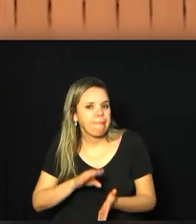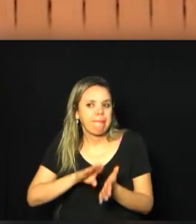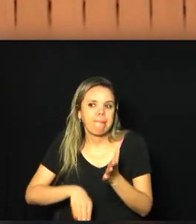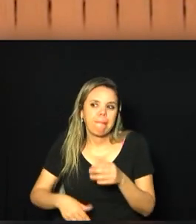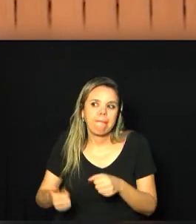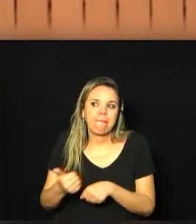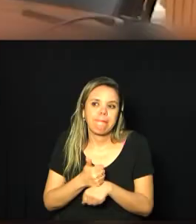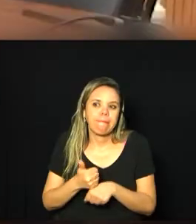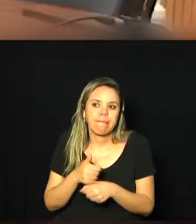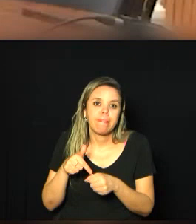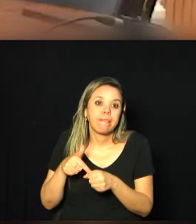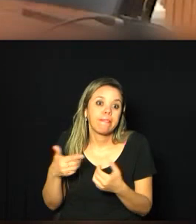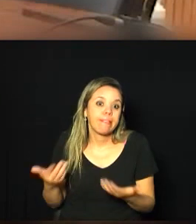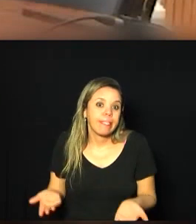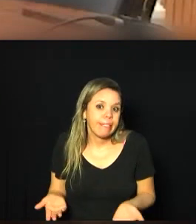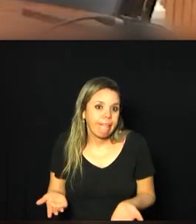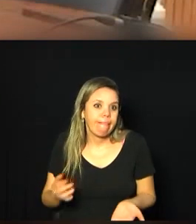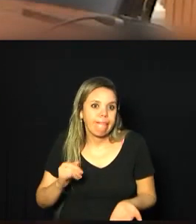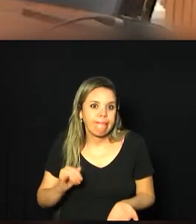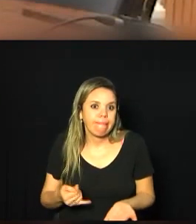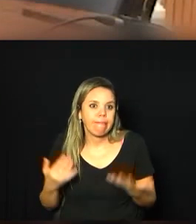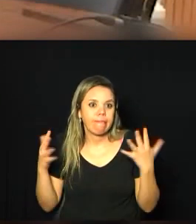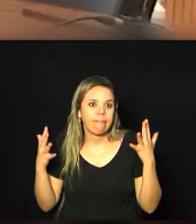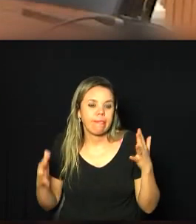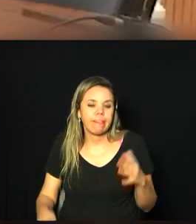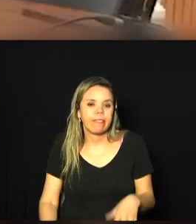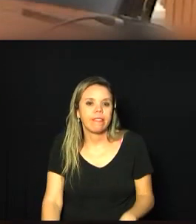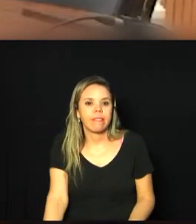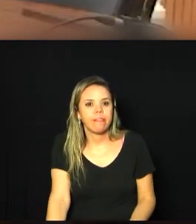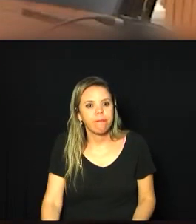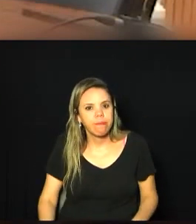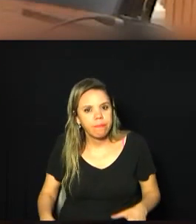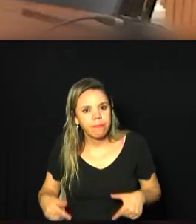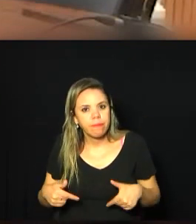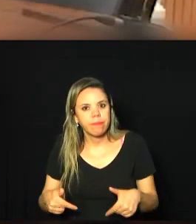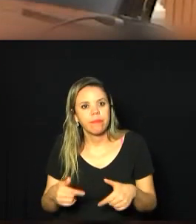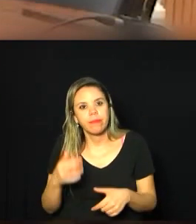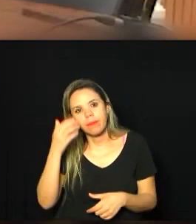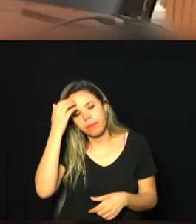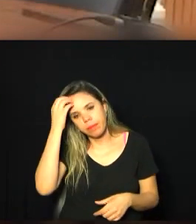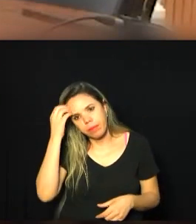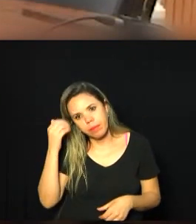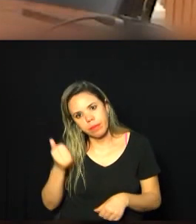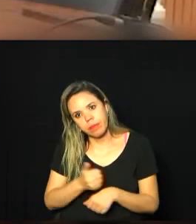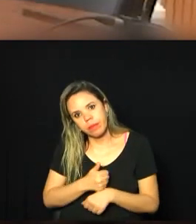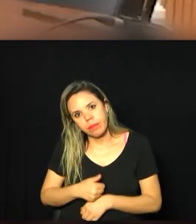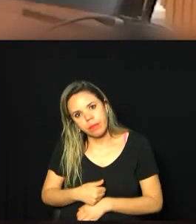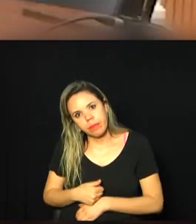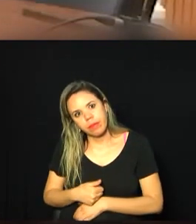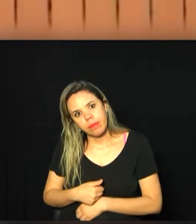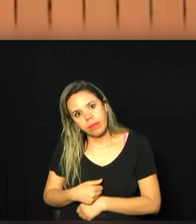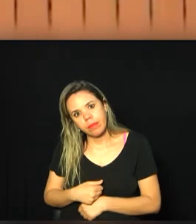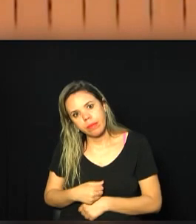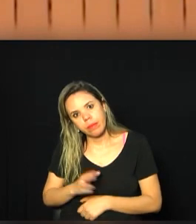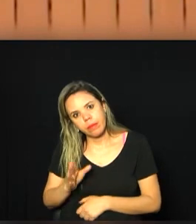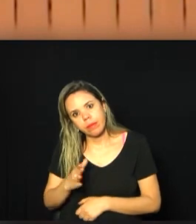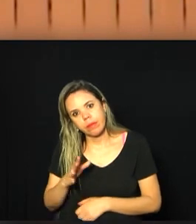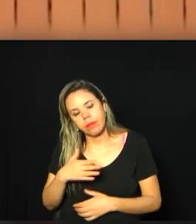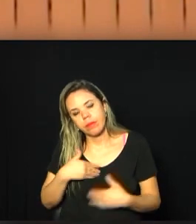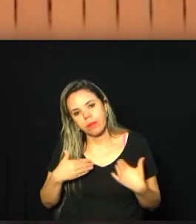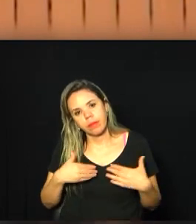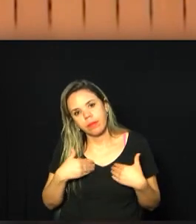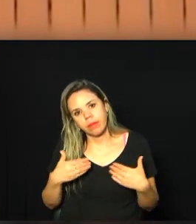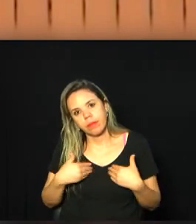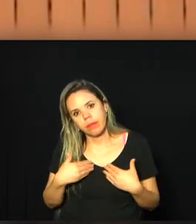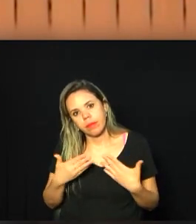fretista do posto de gasolina? E já aproveitar para parabenizar pela iniciativa dessa frente. E já fica muito contente quando a